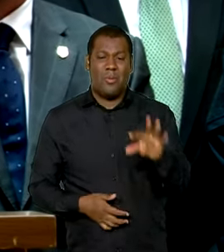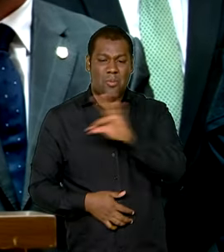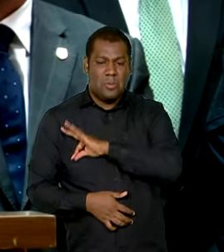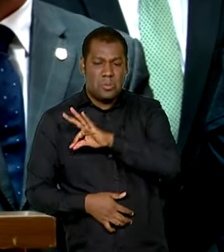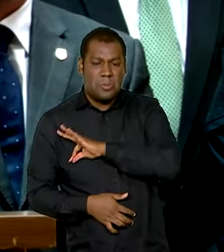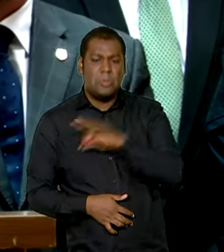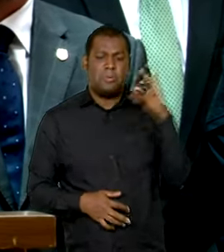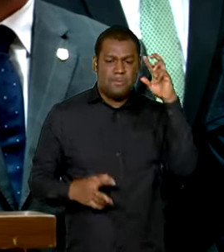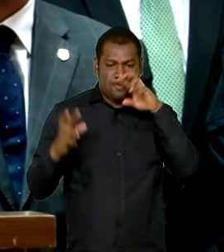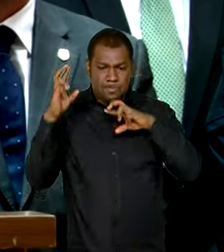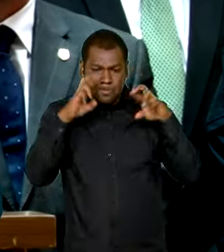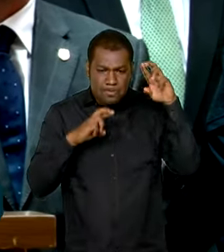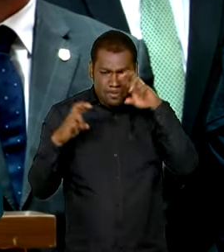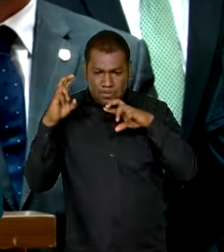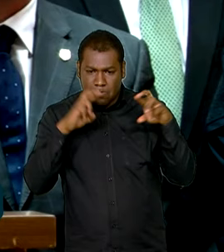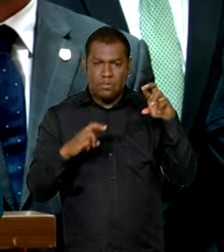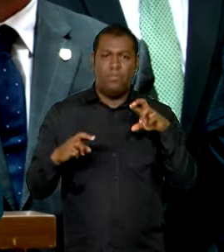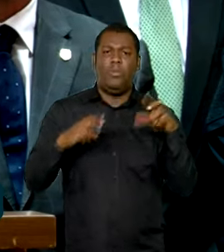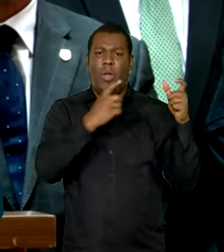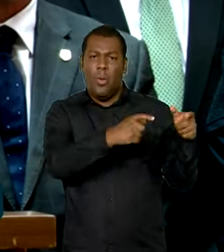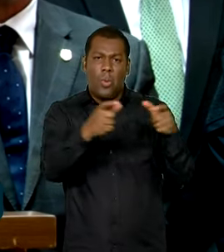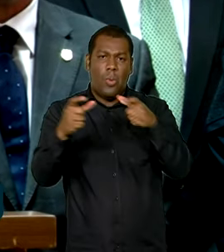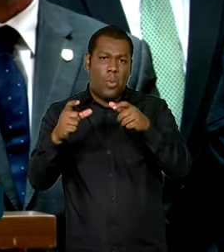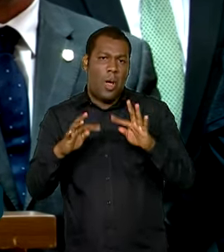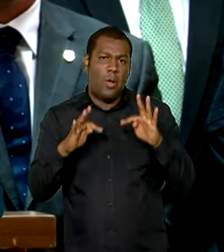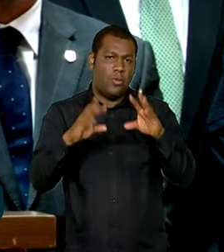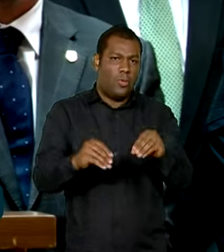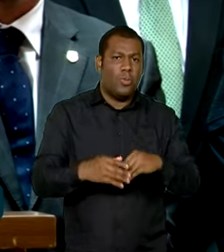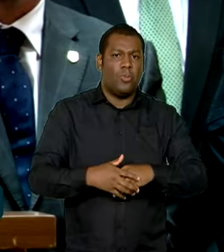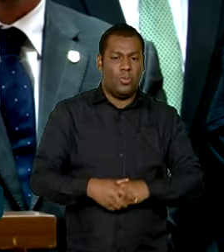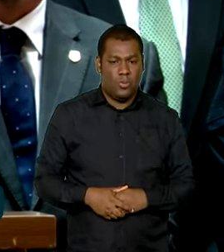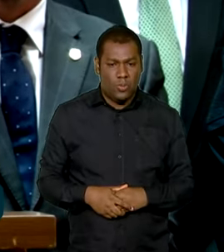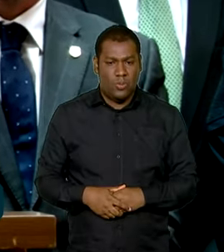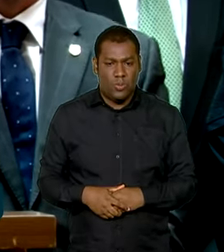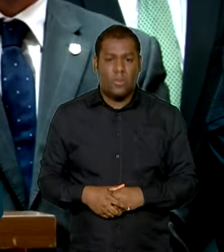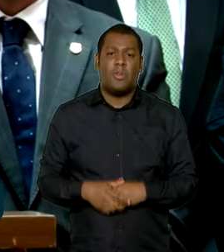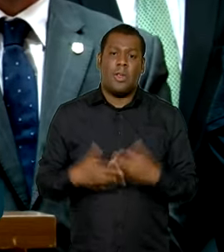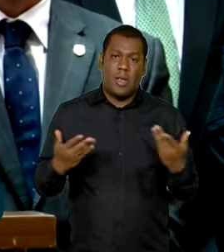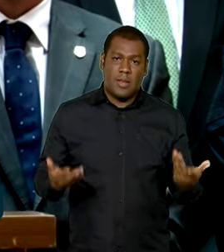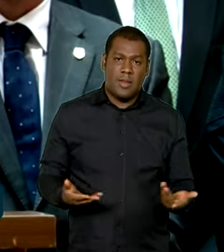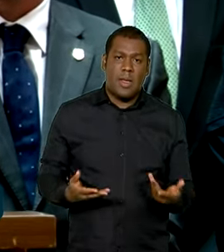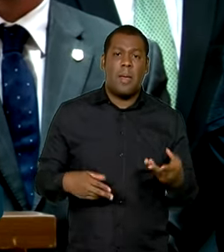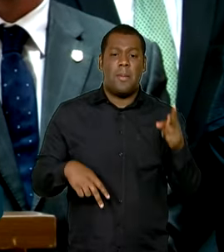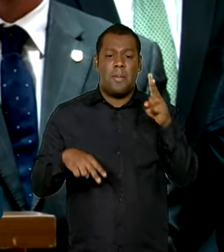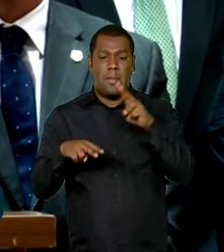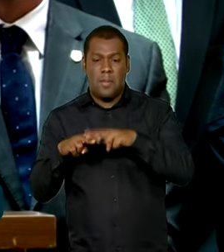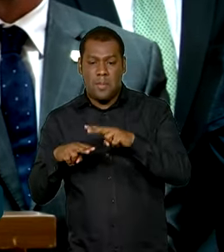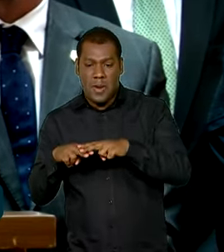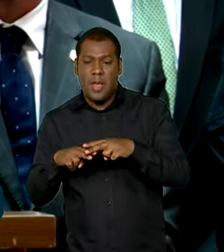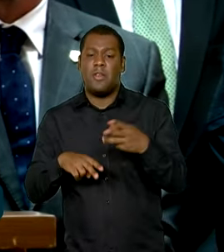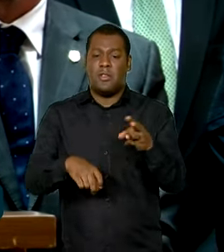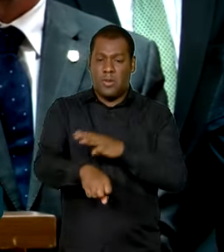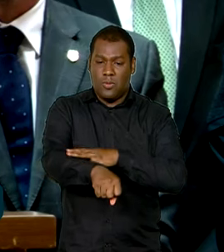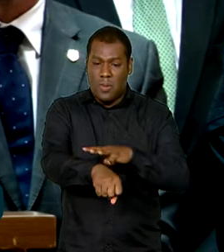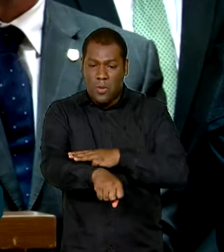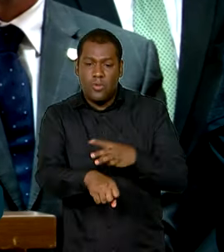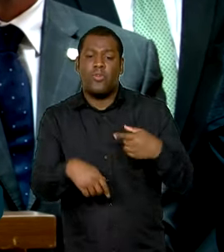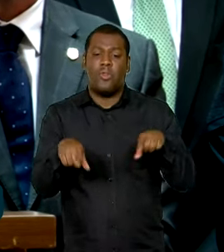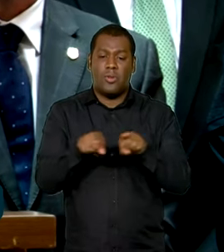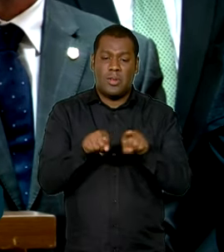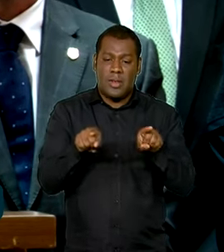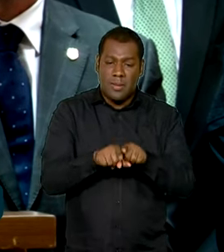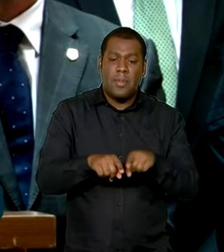foram feitas em todas as unidades não só na unidade de Mossoró em todas as cinco unidades que compõe o sistema